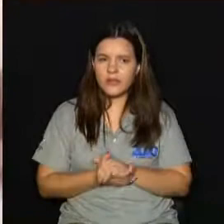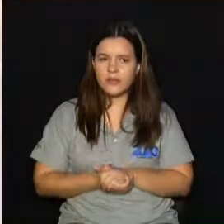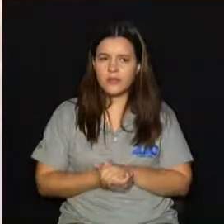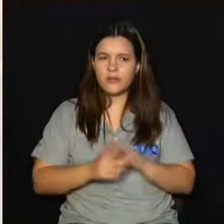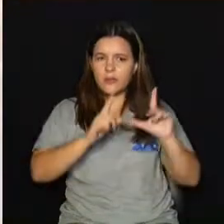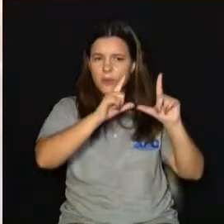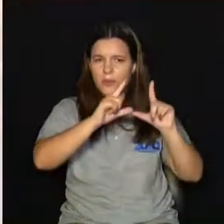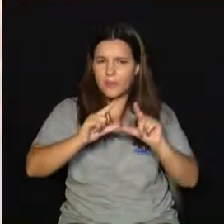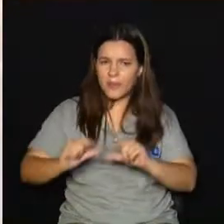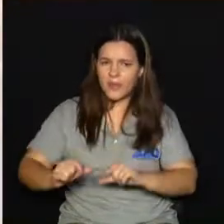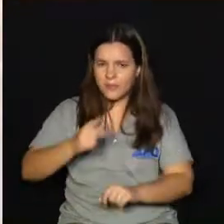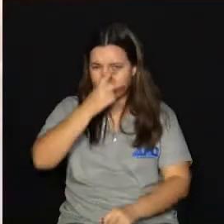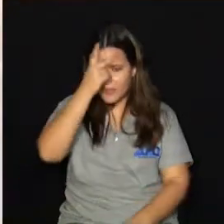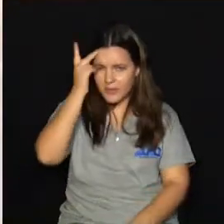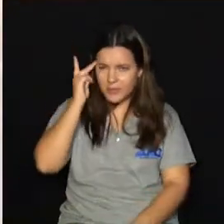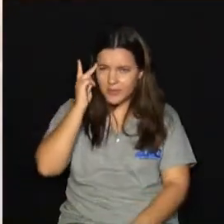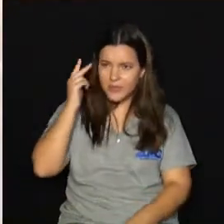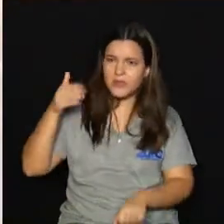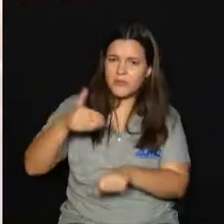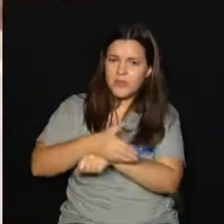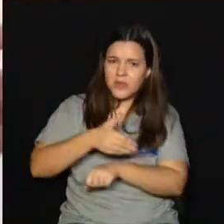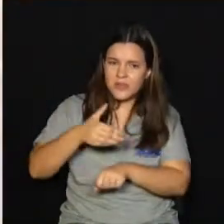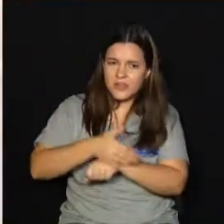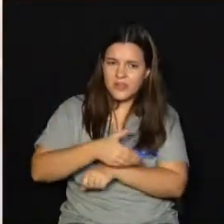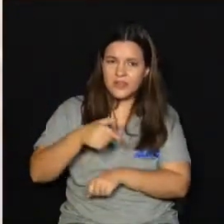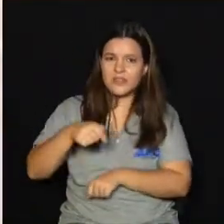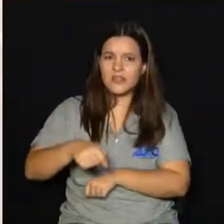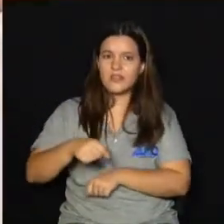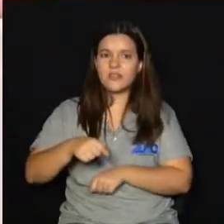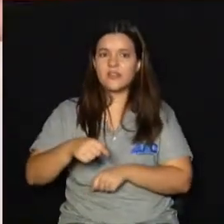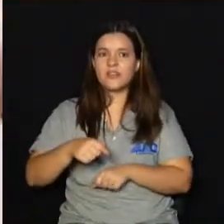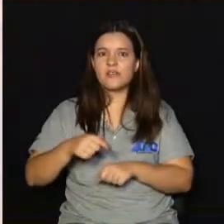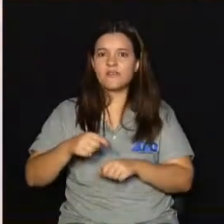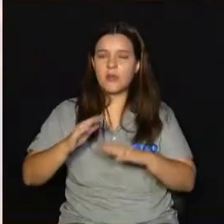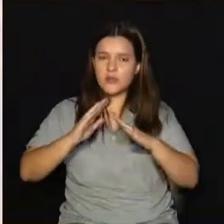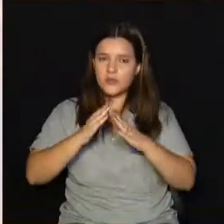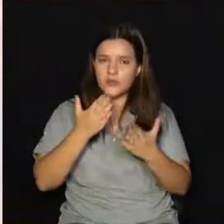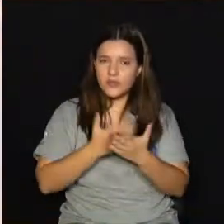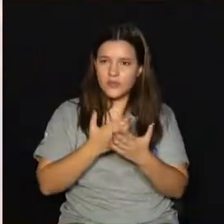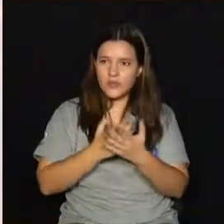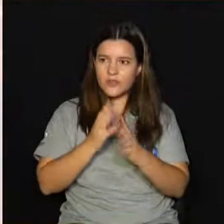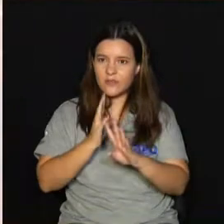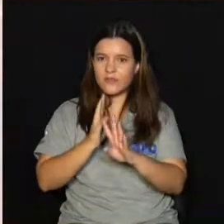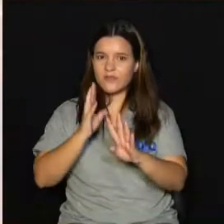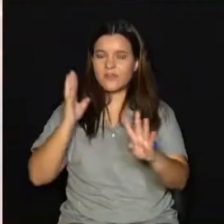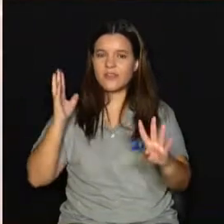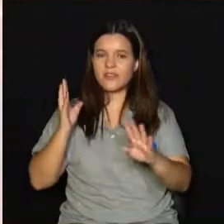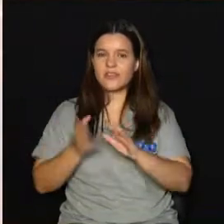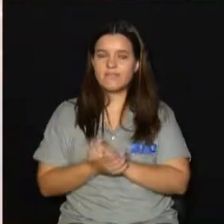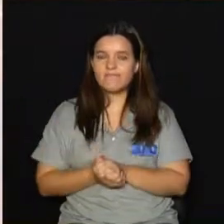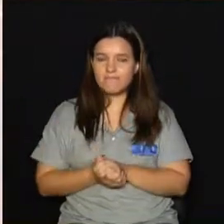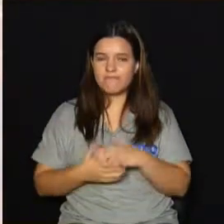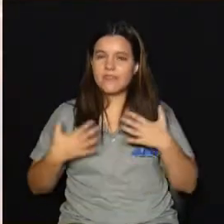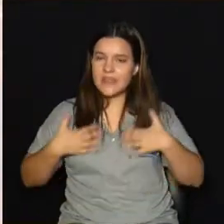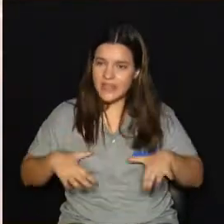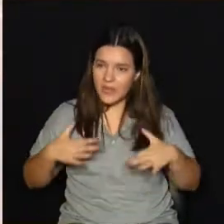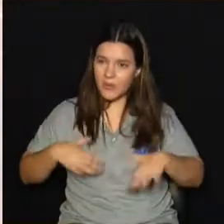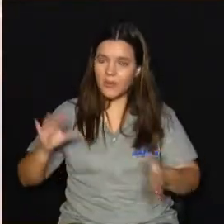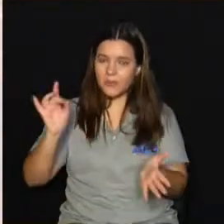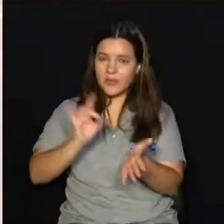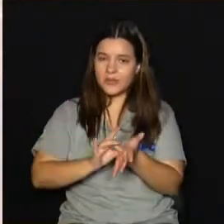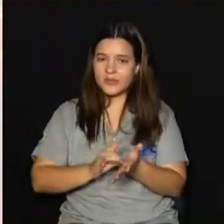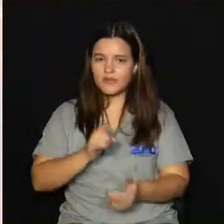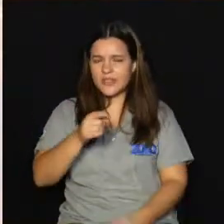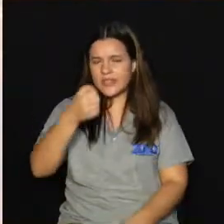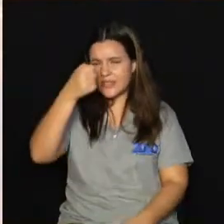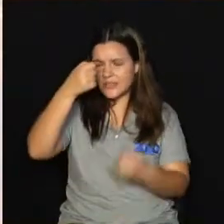menos pessoas vindo até as sessões, não temos fila, está bem tranquilo mesmo. Você